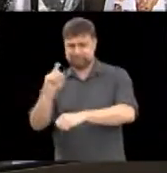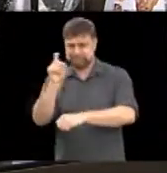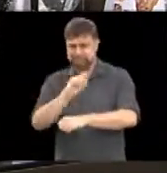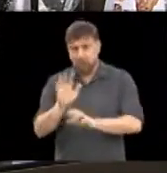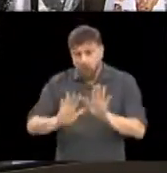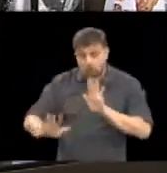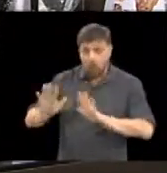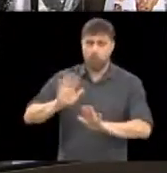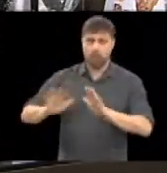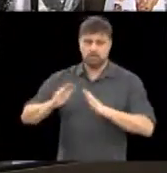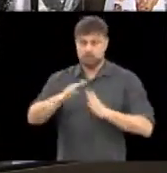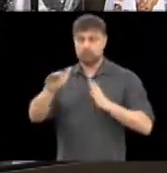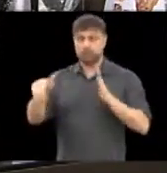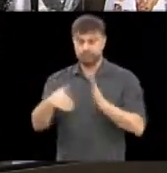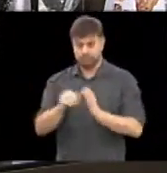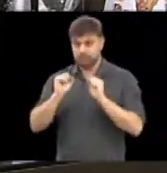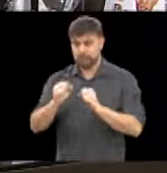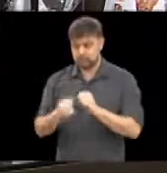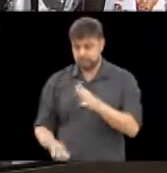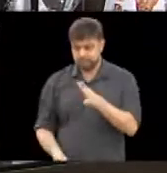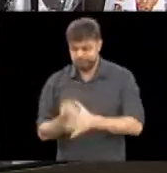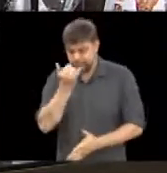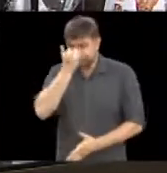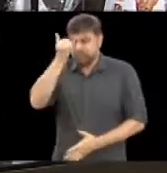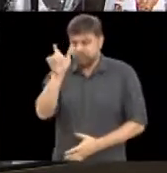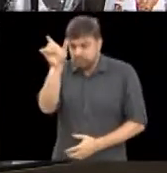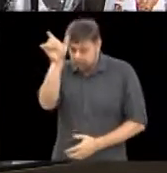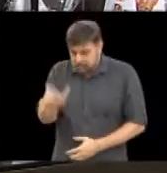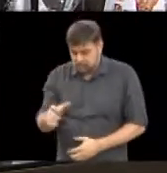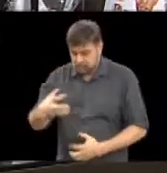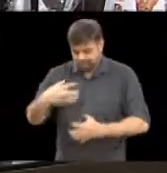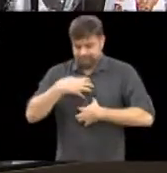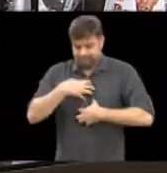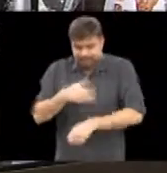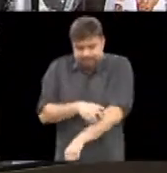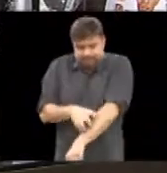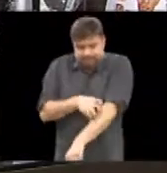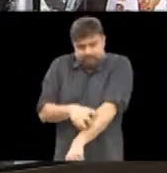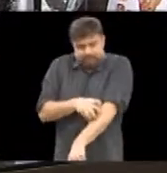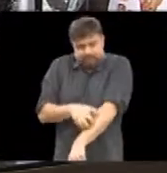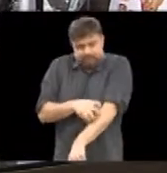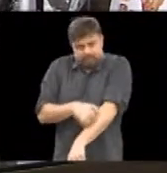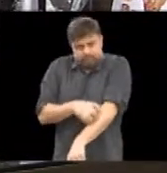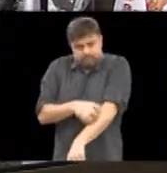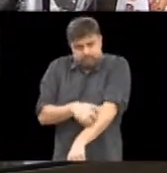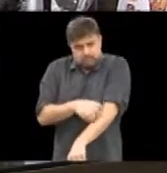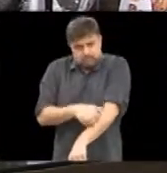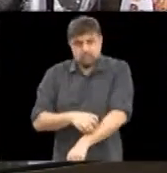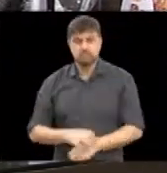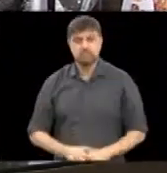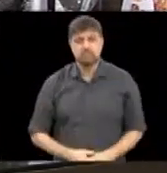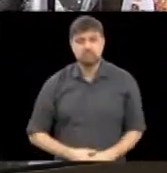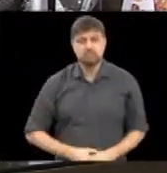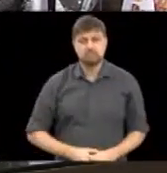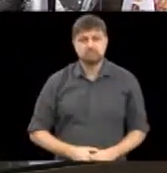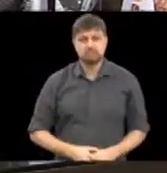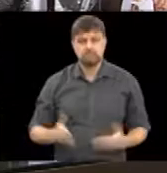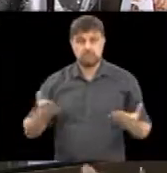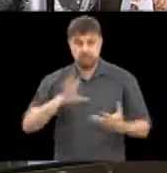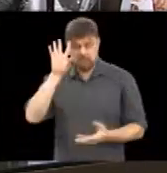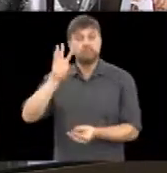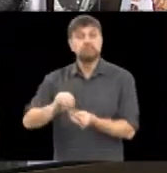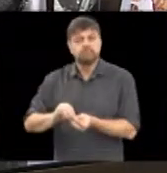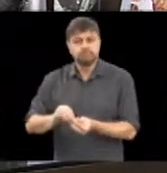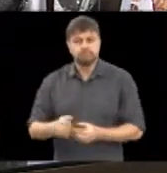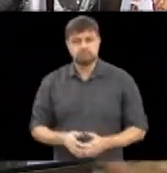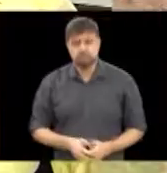antifungicida, antigermicida, tudo você pode, às vezes o paciente sensível pode ter uma reação, né? E agora